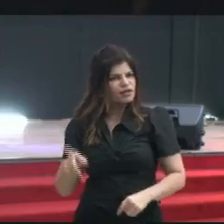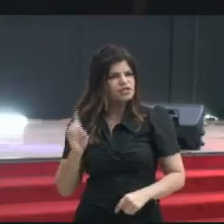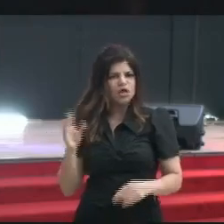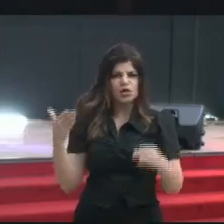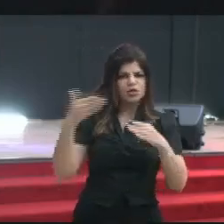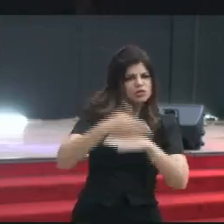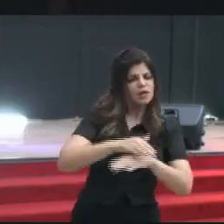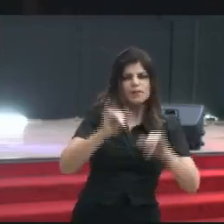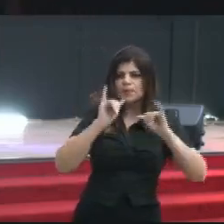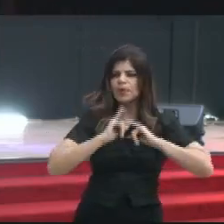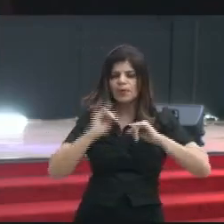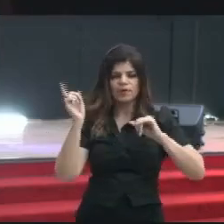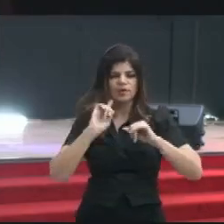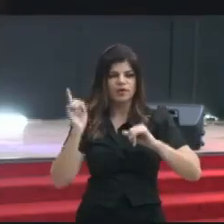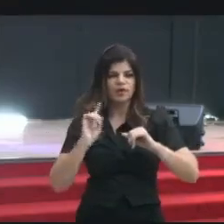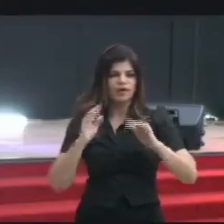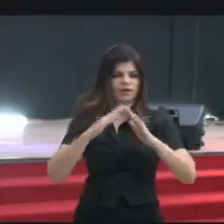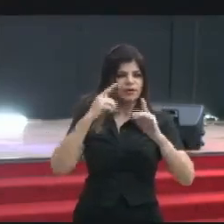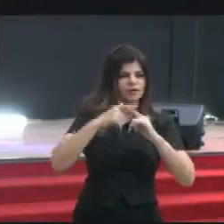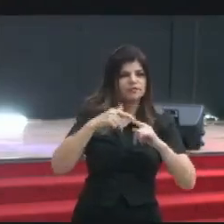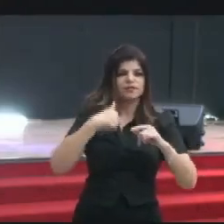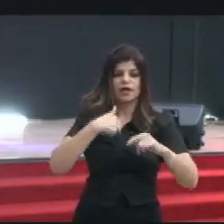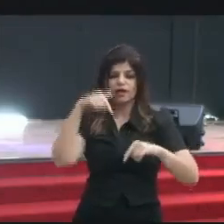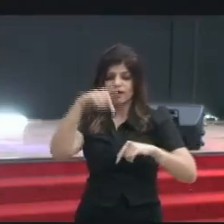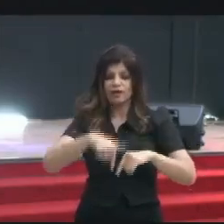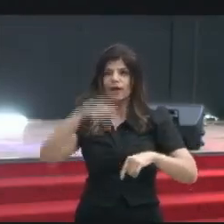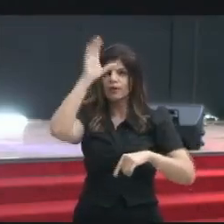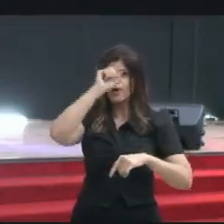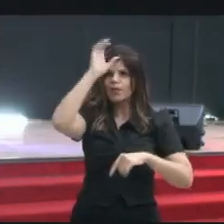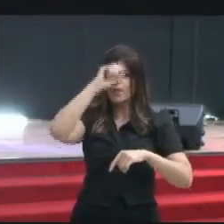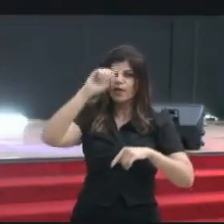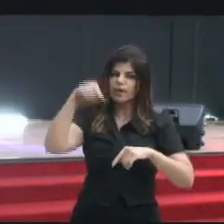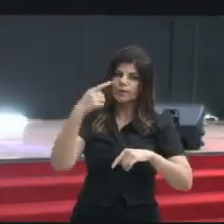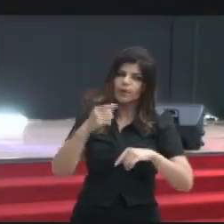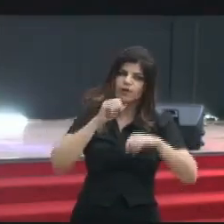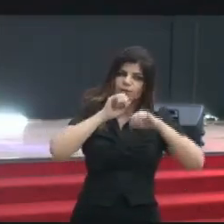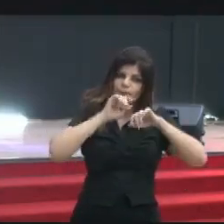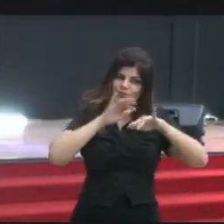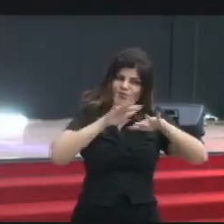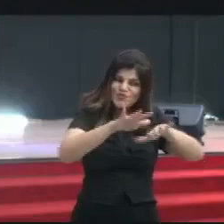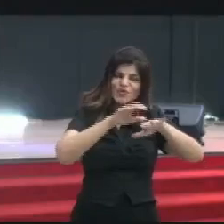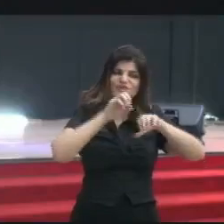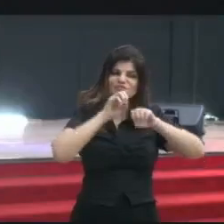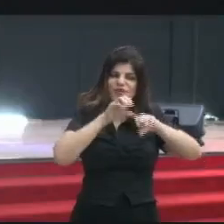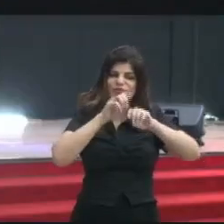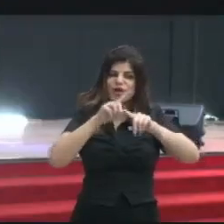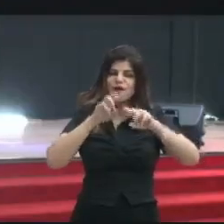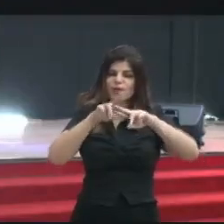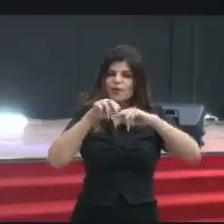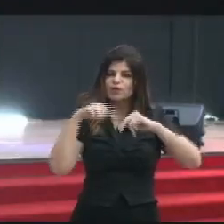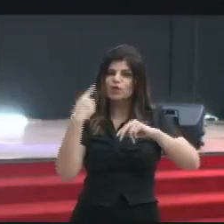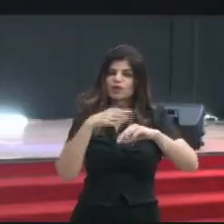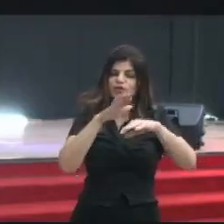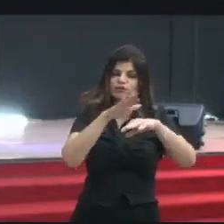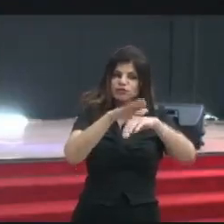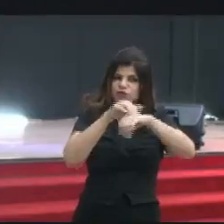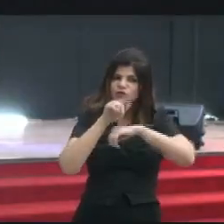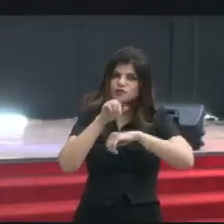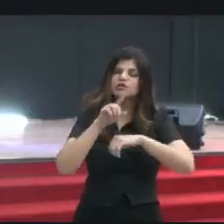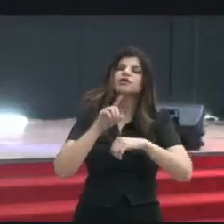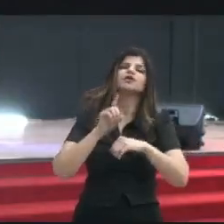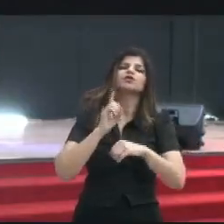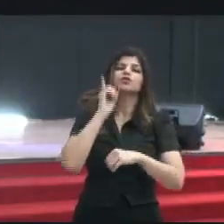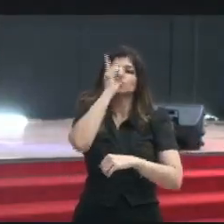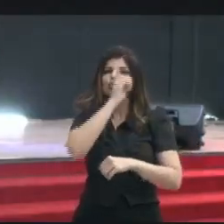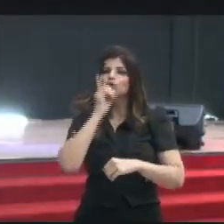chegada. Igreja é ponto de partida. Por isso nós estamos convocando você para o próximo domingo, às